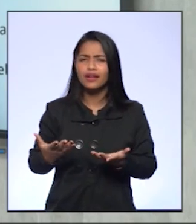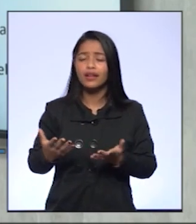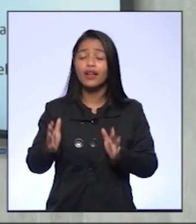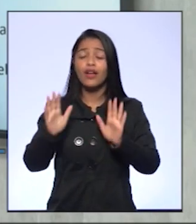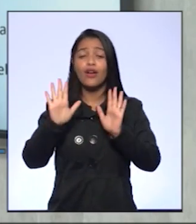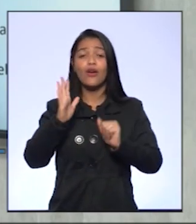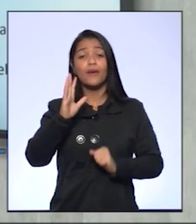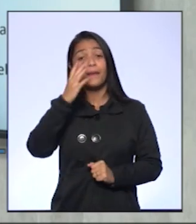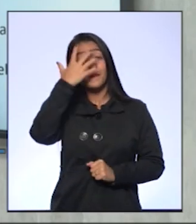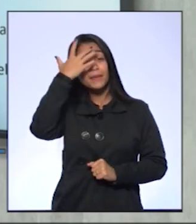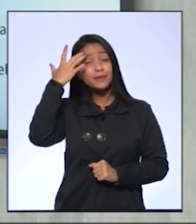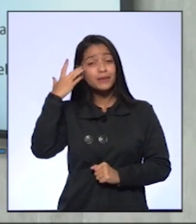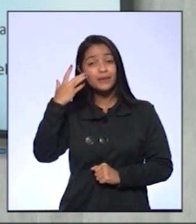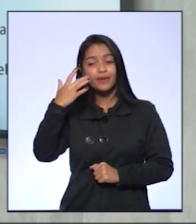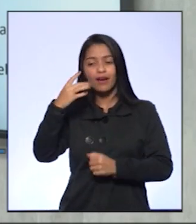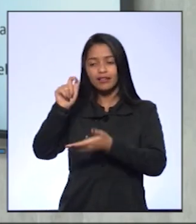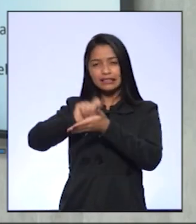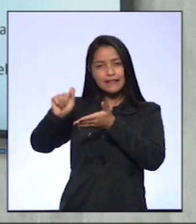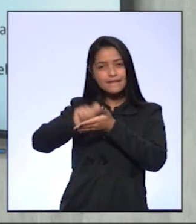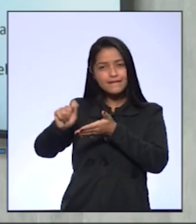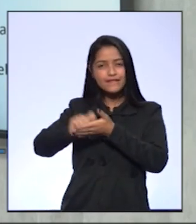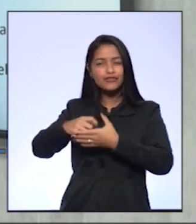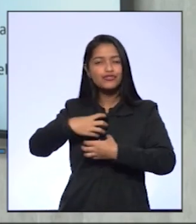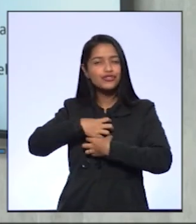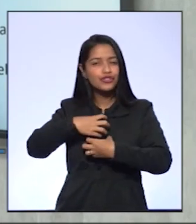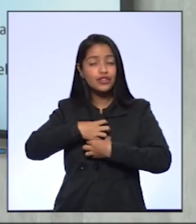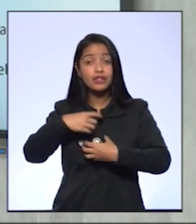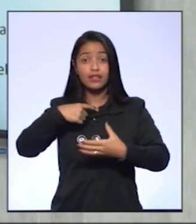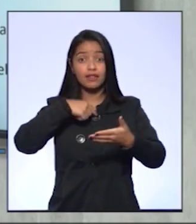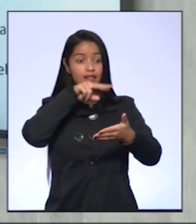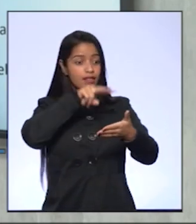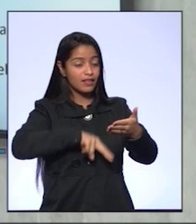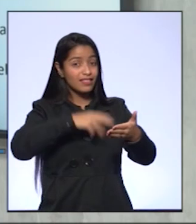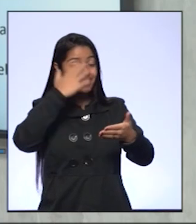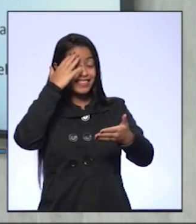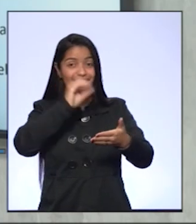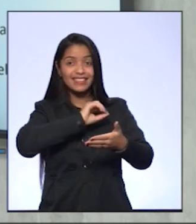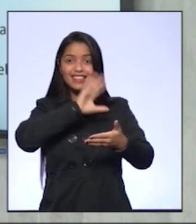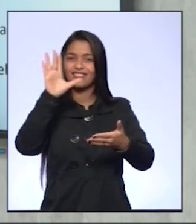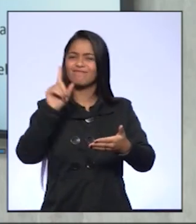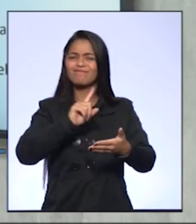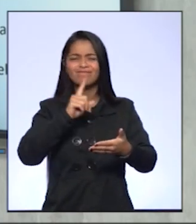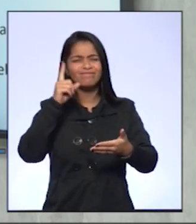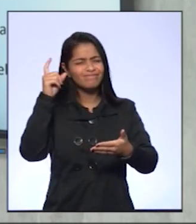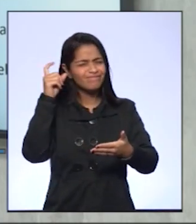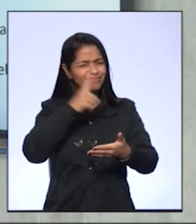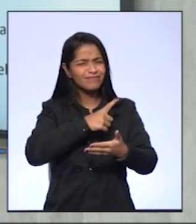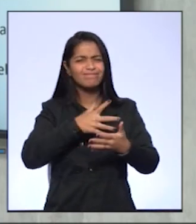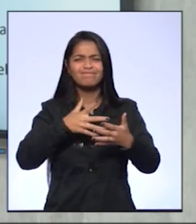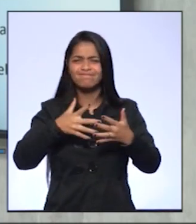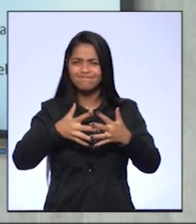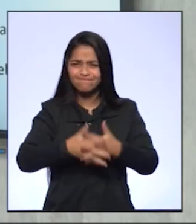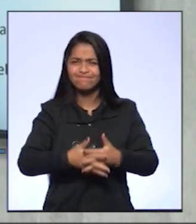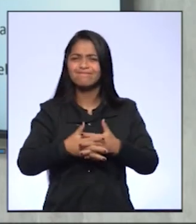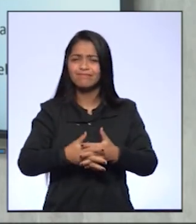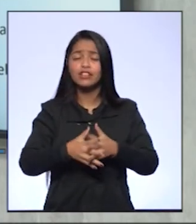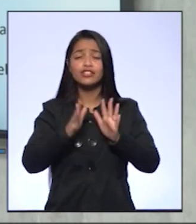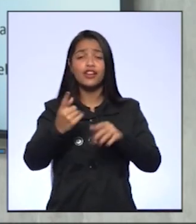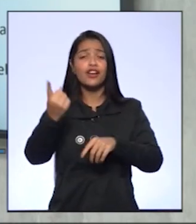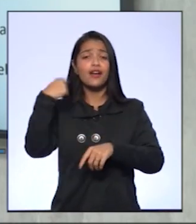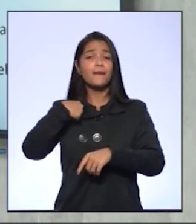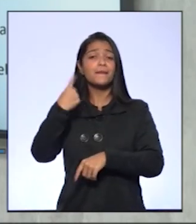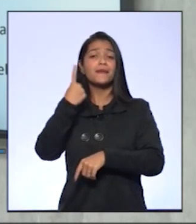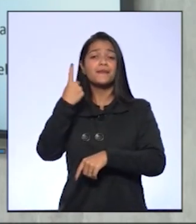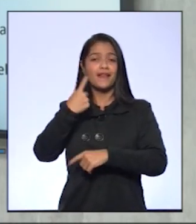cara escreveu nossa, é treta de entender. A linguagem do Enem, te falei isso no meu primeiro vídeo, no meu segundo vídeo eu acho que eu vou falar em